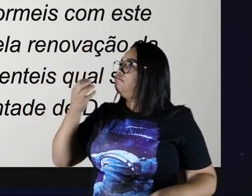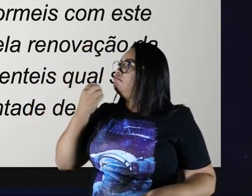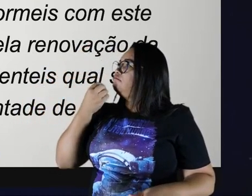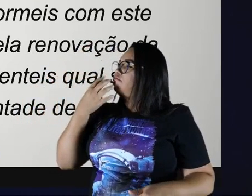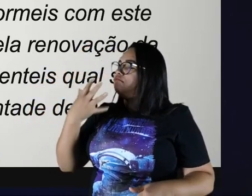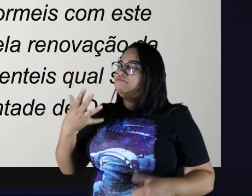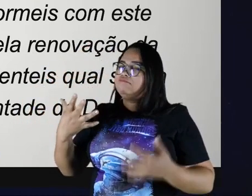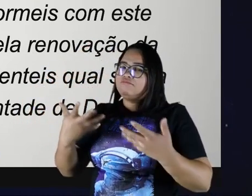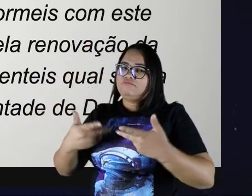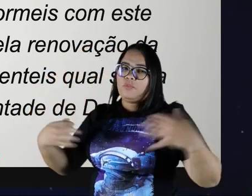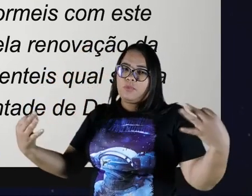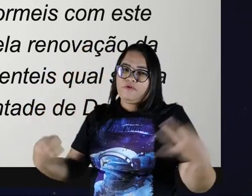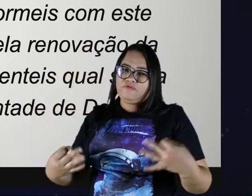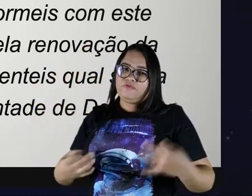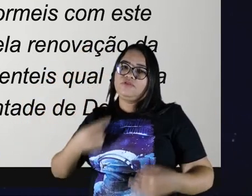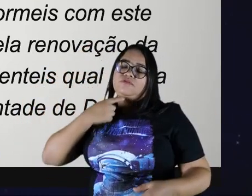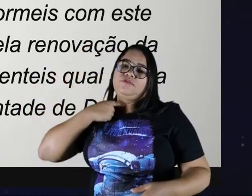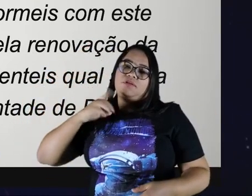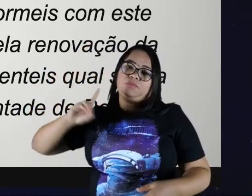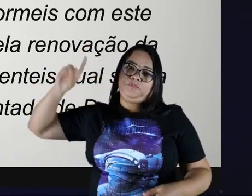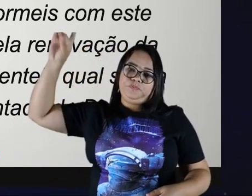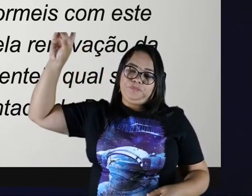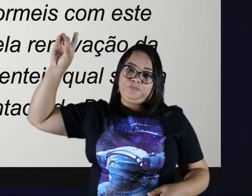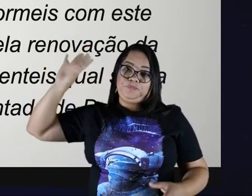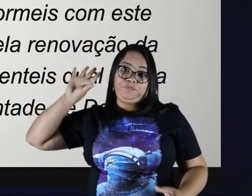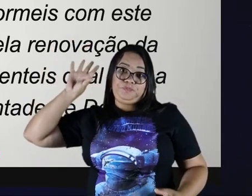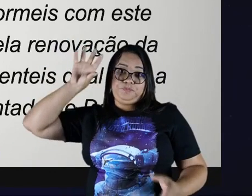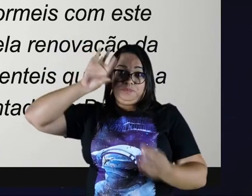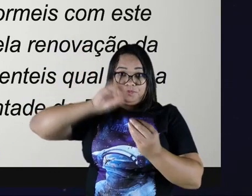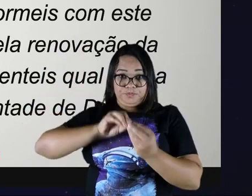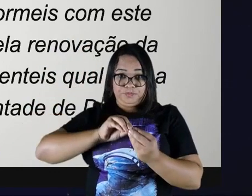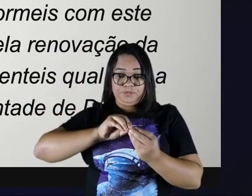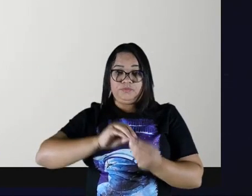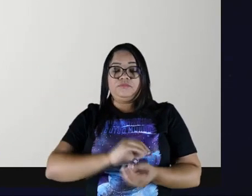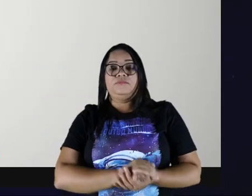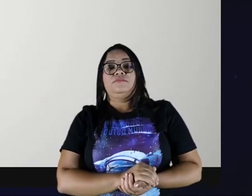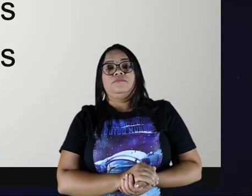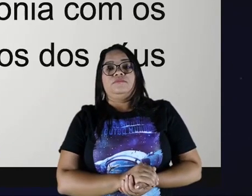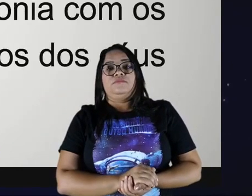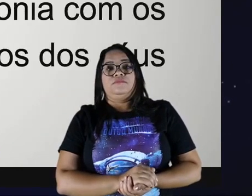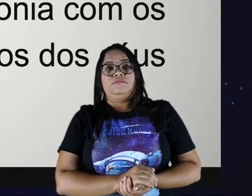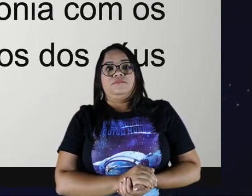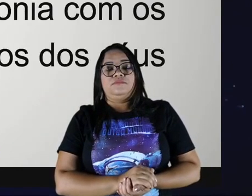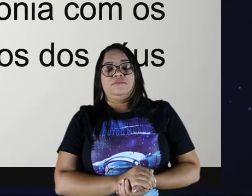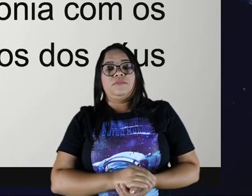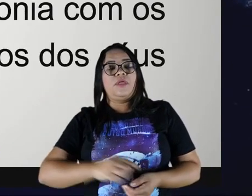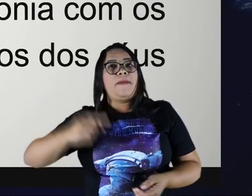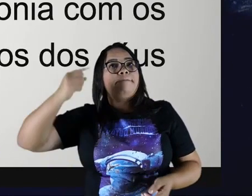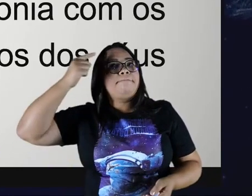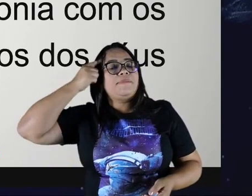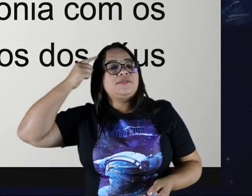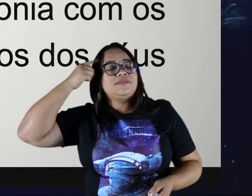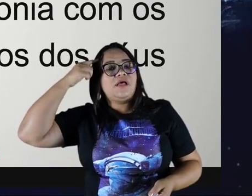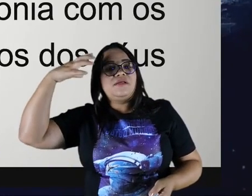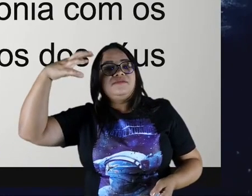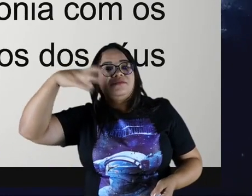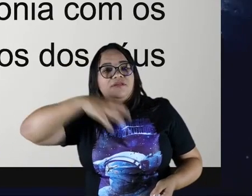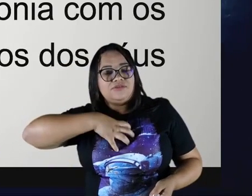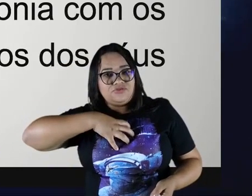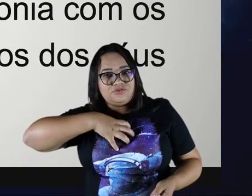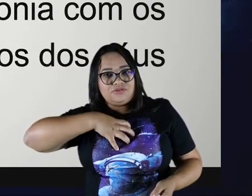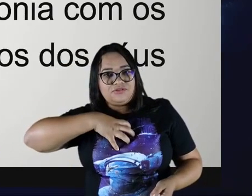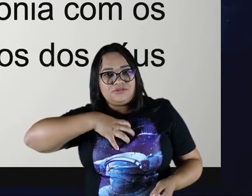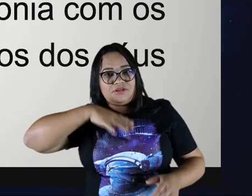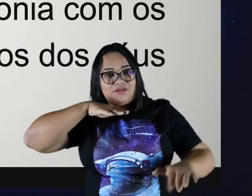agradável e perfeita vontade de Deus. Em resumo, pensar, sentir e